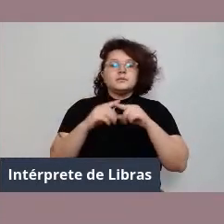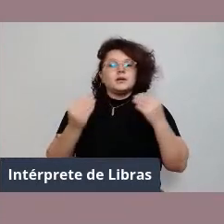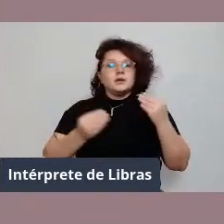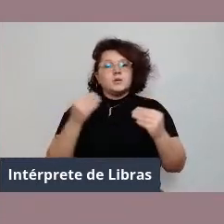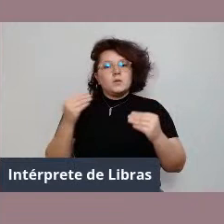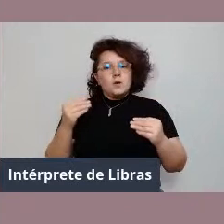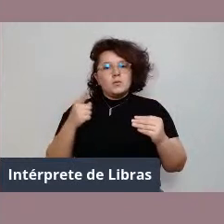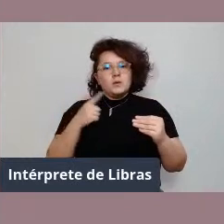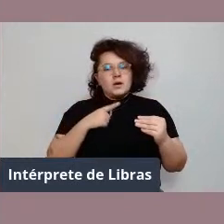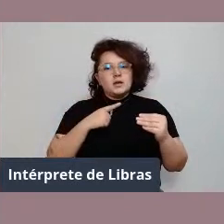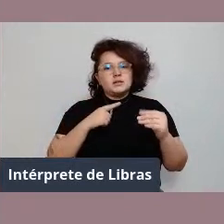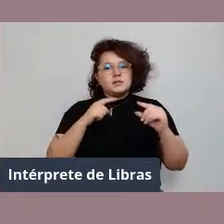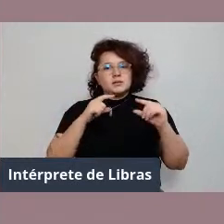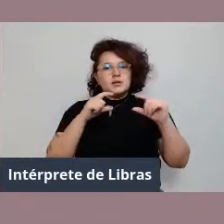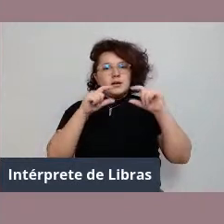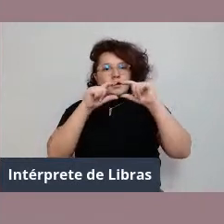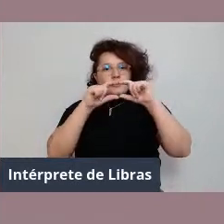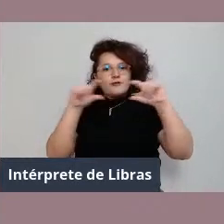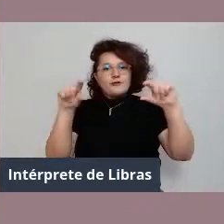fragmentos